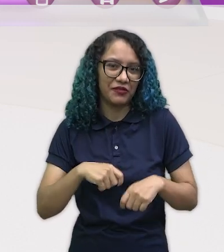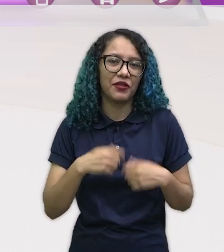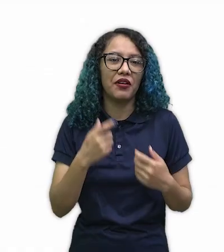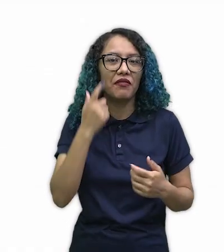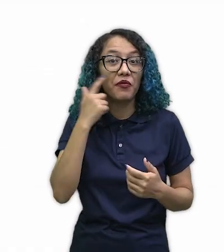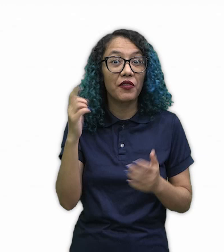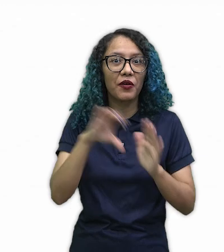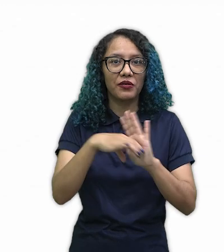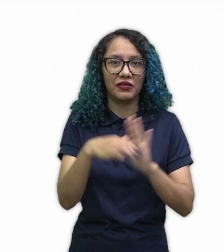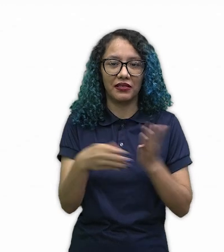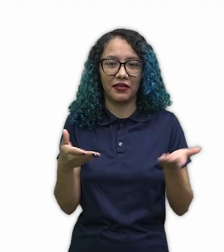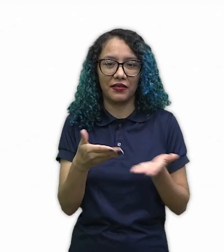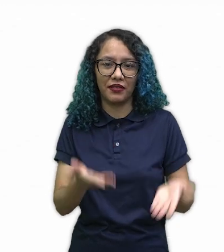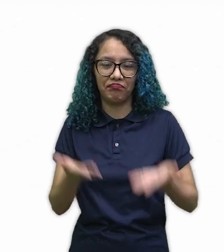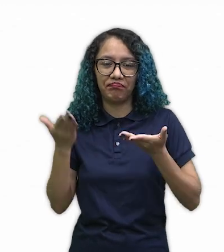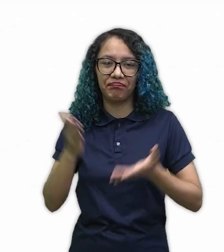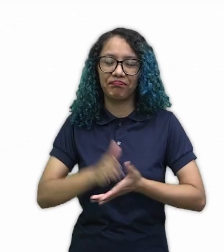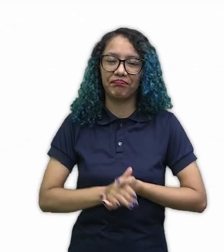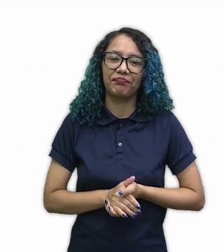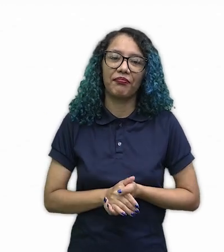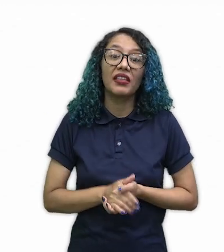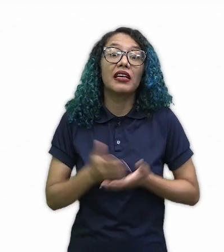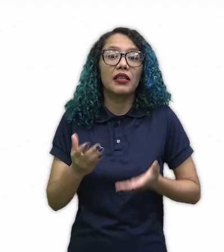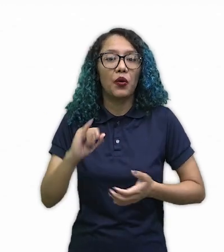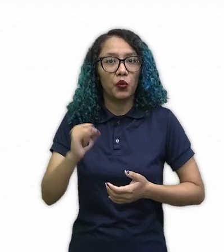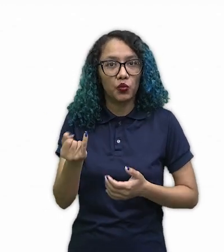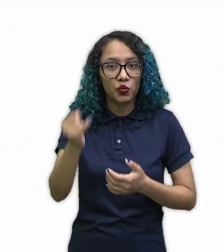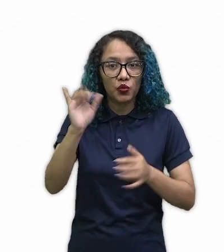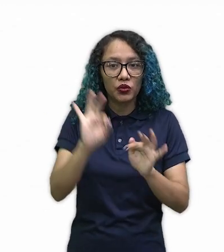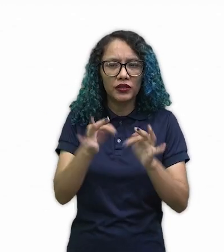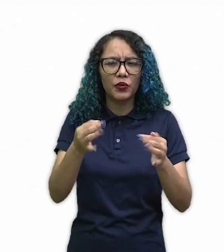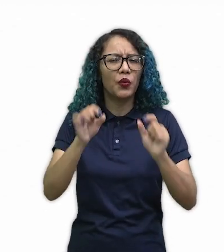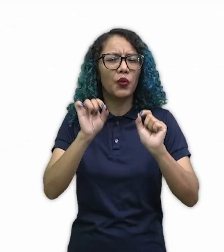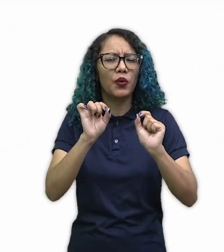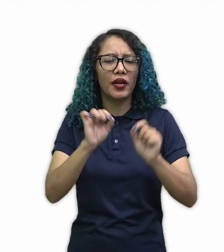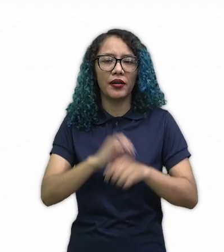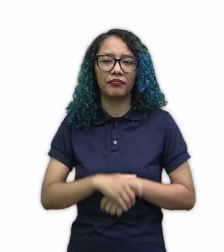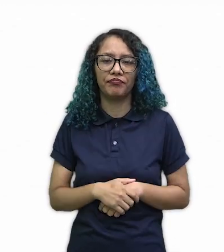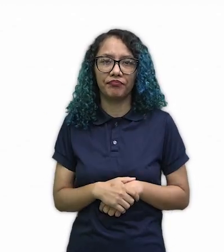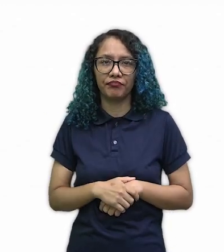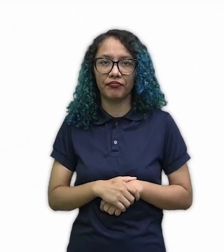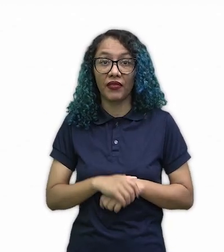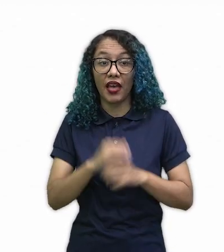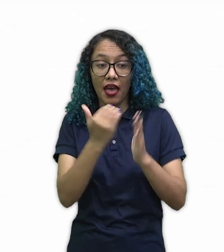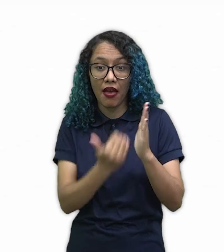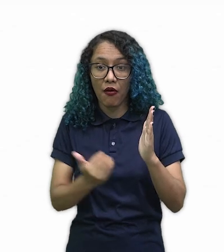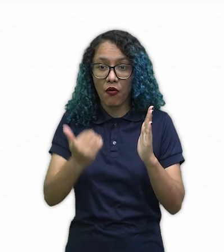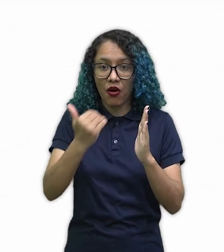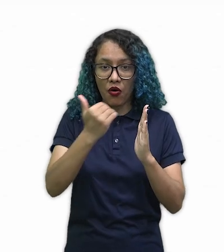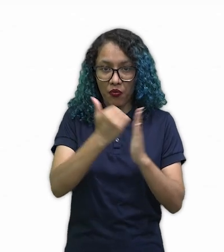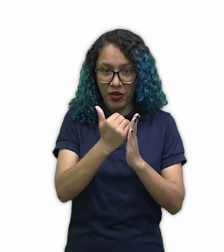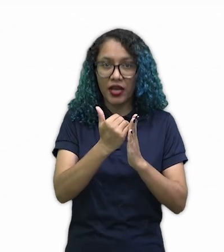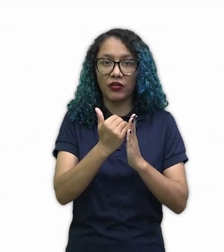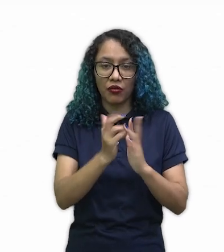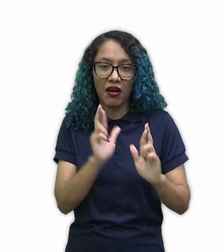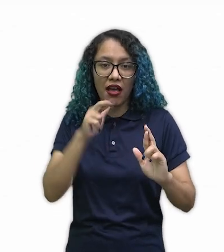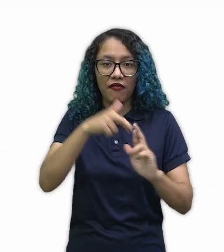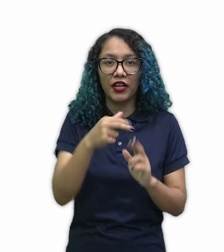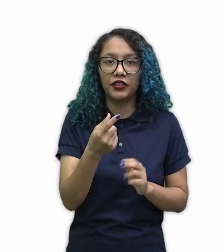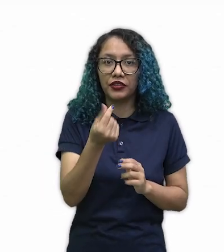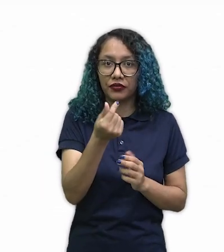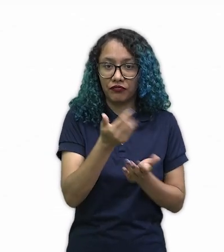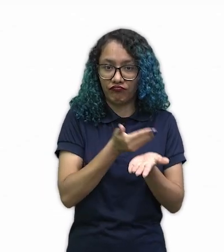comigo. Nós temos, então, que juros simples são os acréscimos aplicados a um valor inicial,